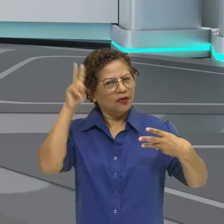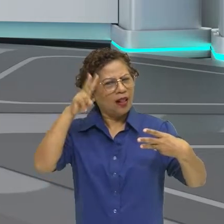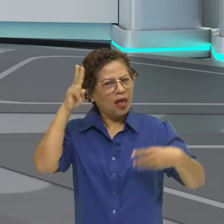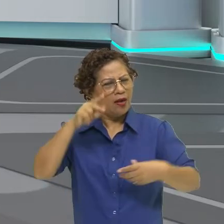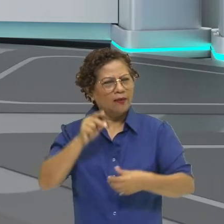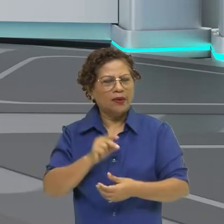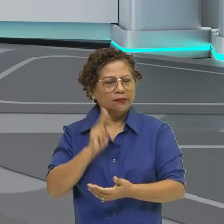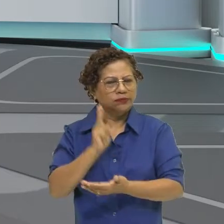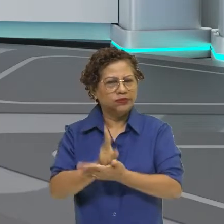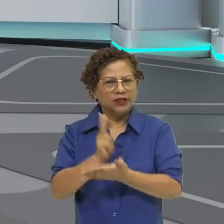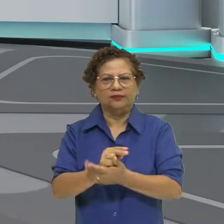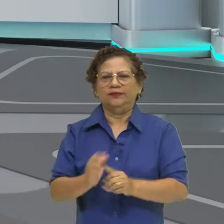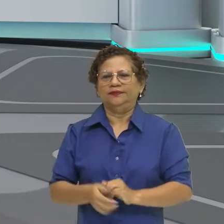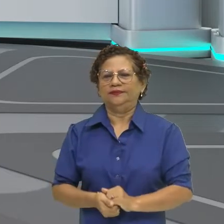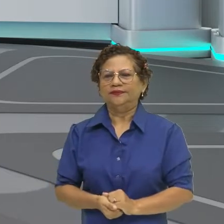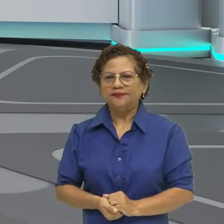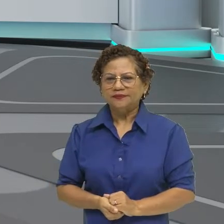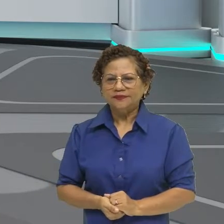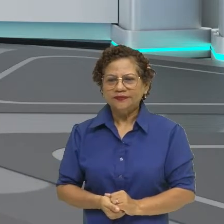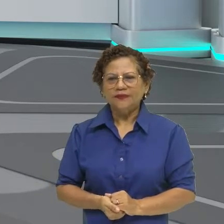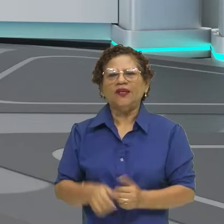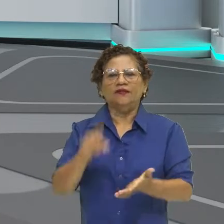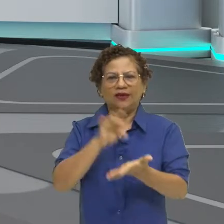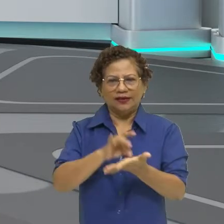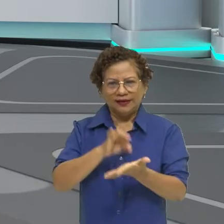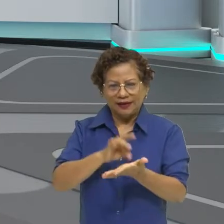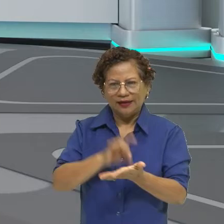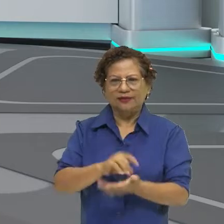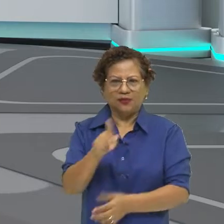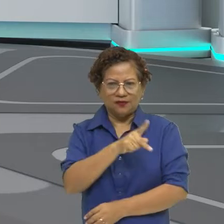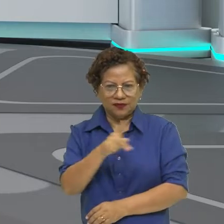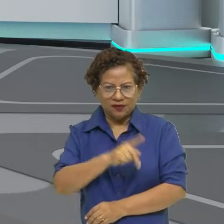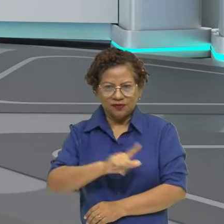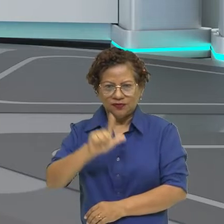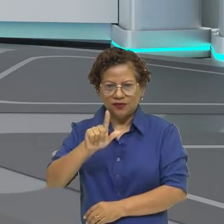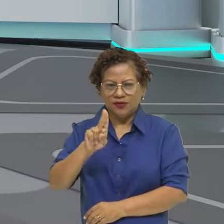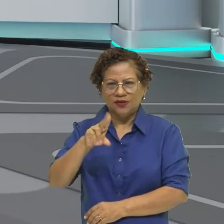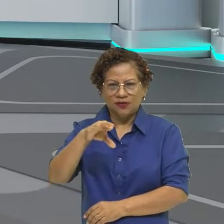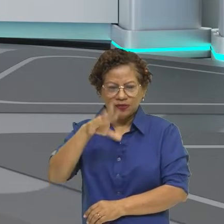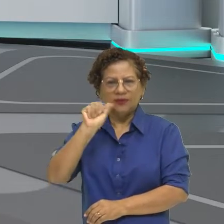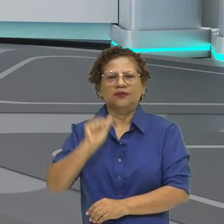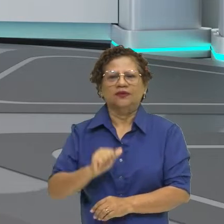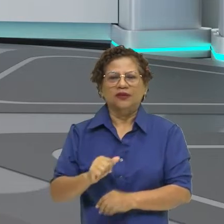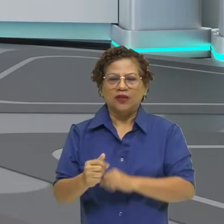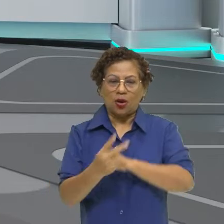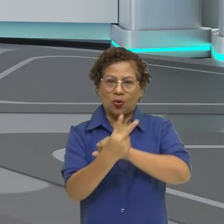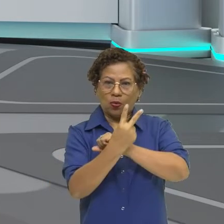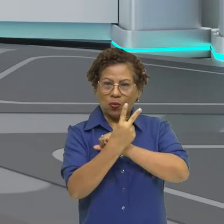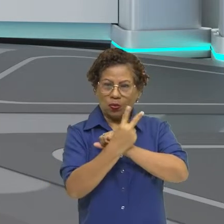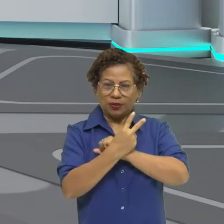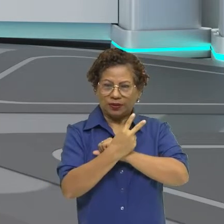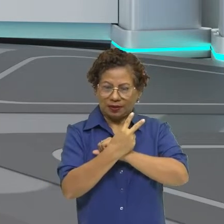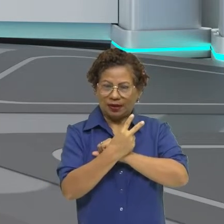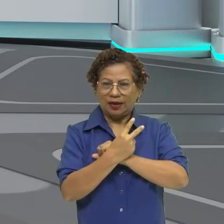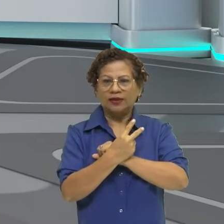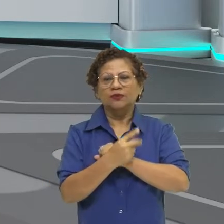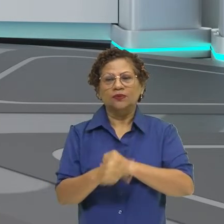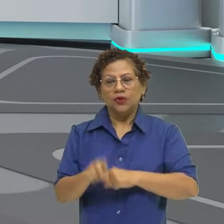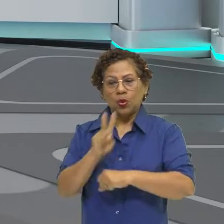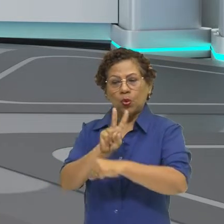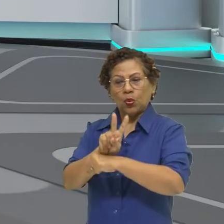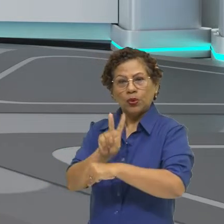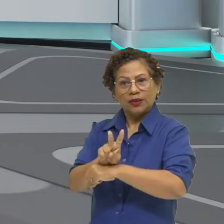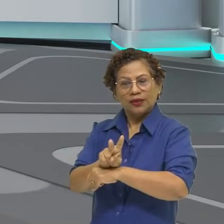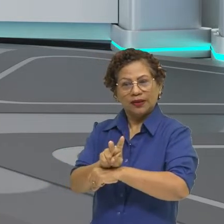Olha, conteúdo riquíssimo que a professora Lúcia está passando para a gente. O cuidado com nós mesmos, né, Lúcia? Exatamente. O cuidado com o outro. Exatamente. E o